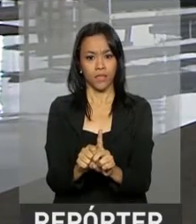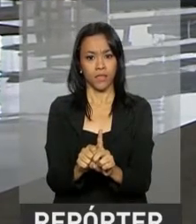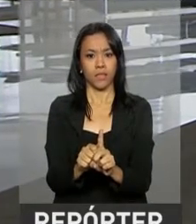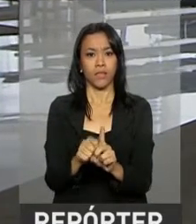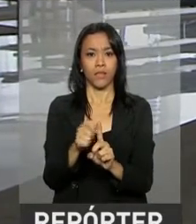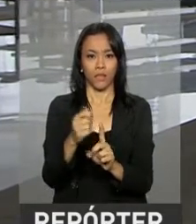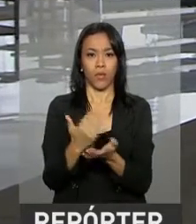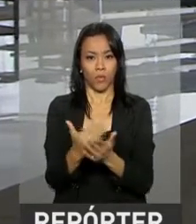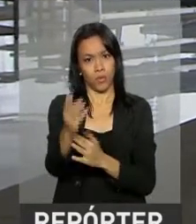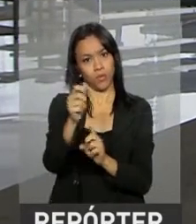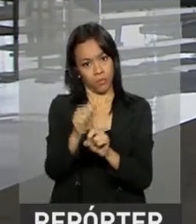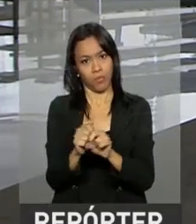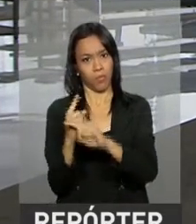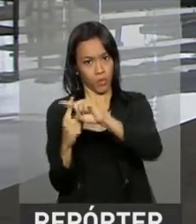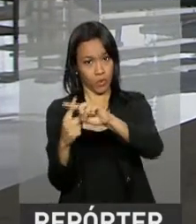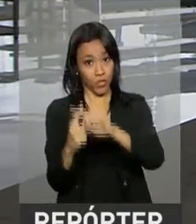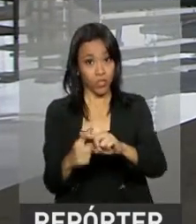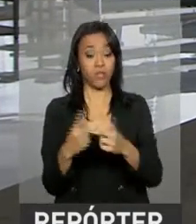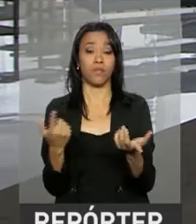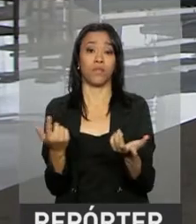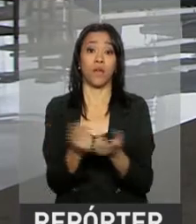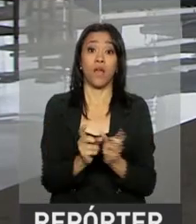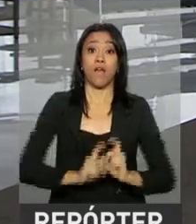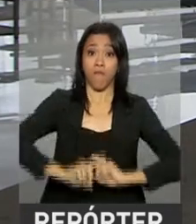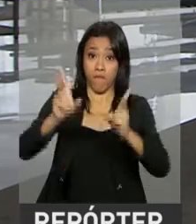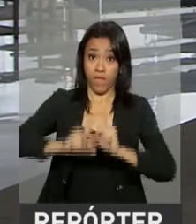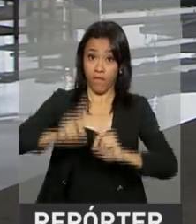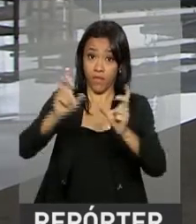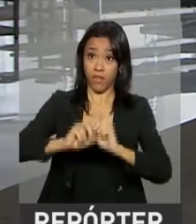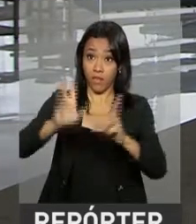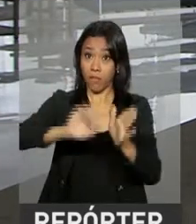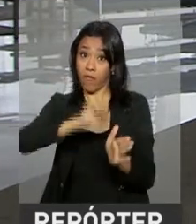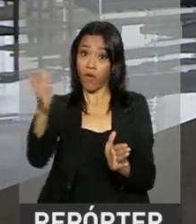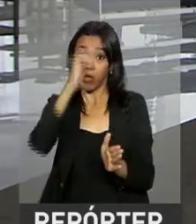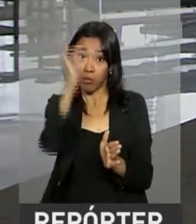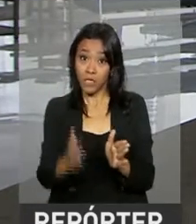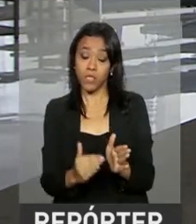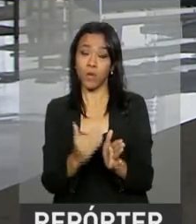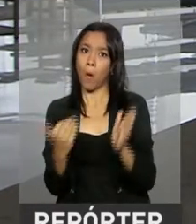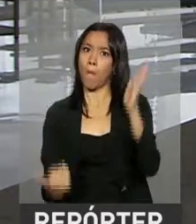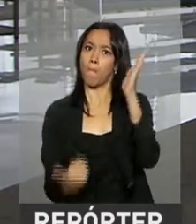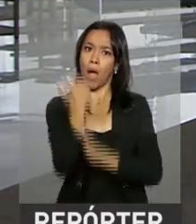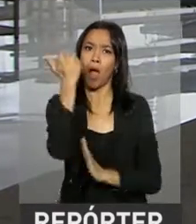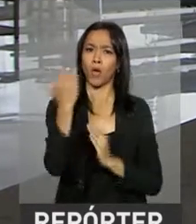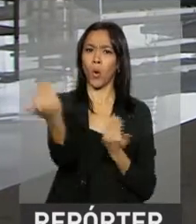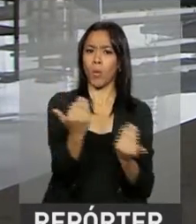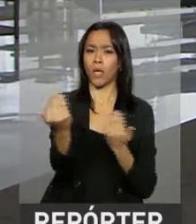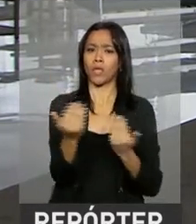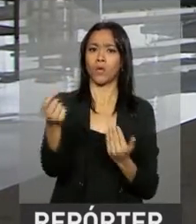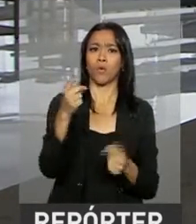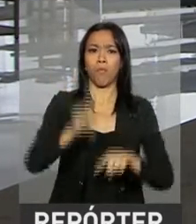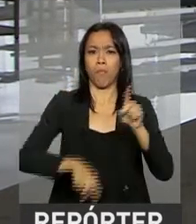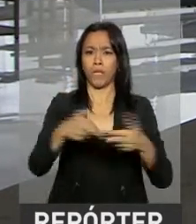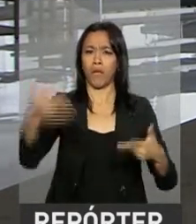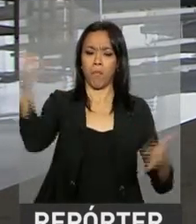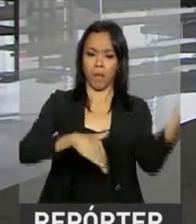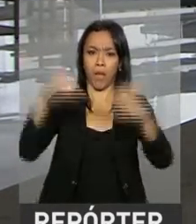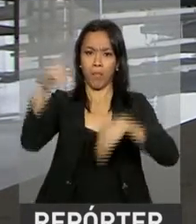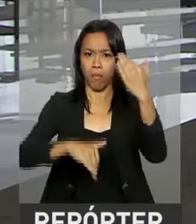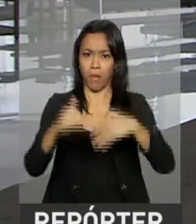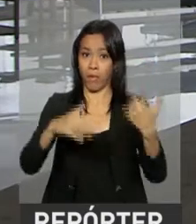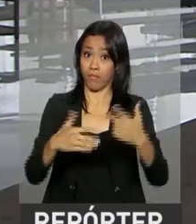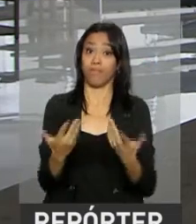saldo positivo as exportações superaram as importações em 637 milhões de dólares na primeira semana